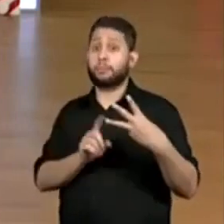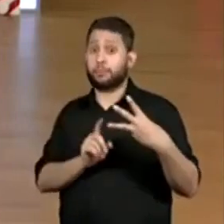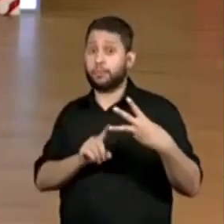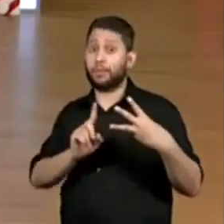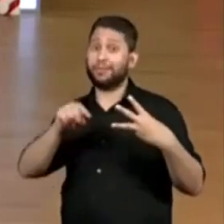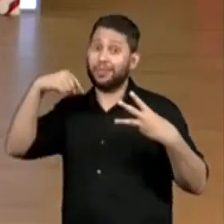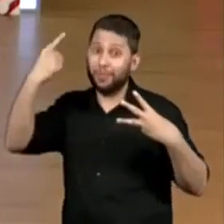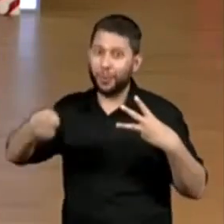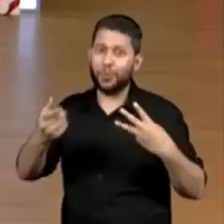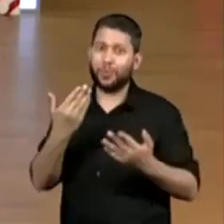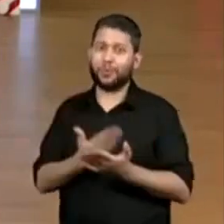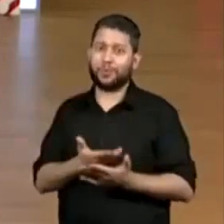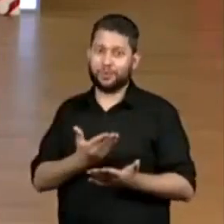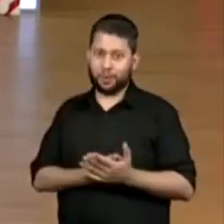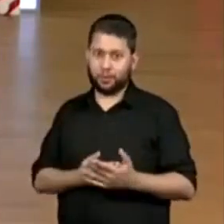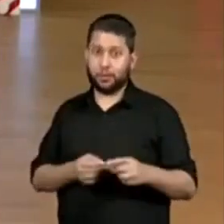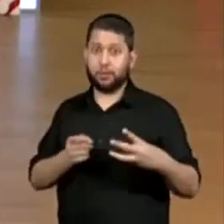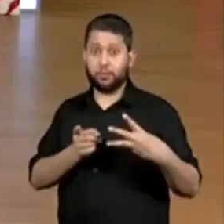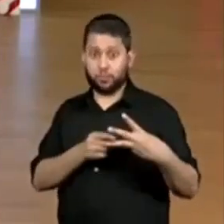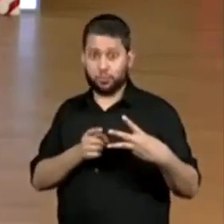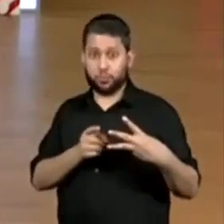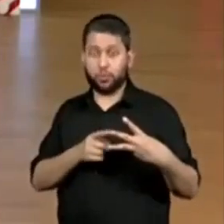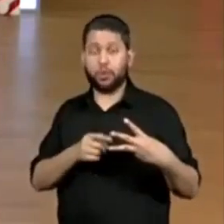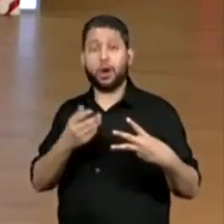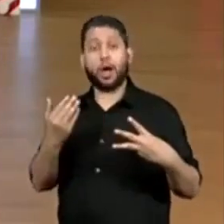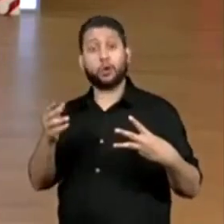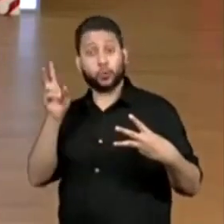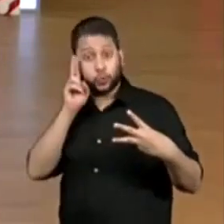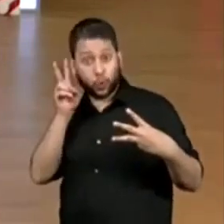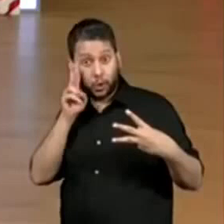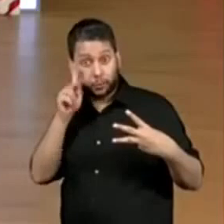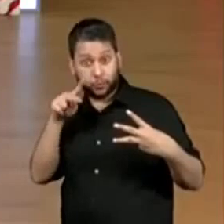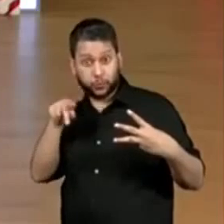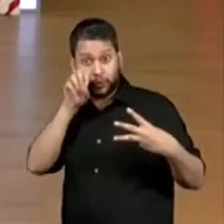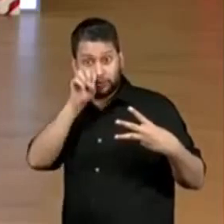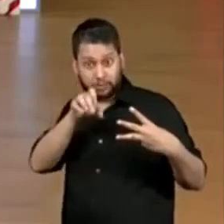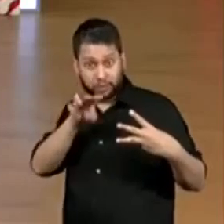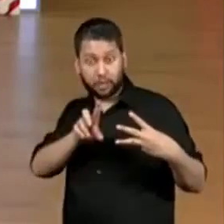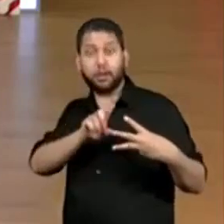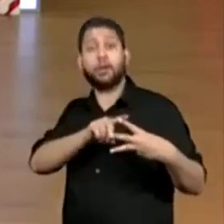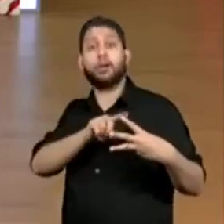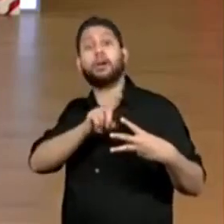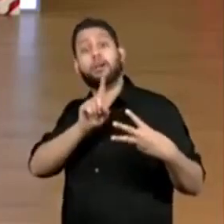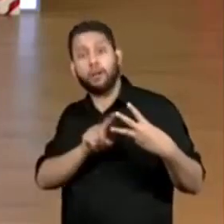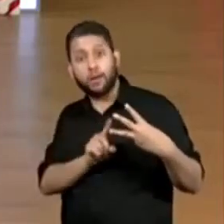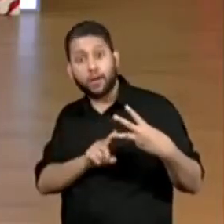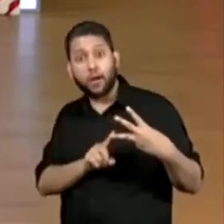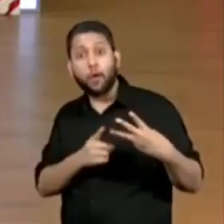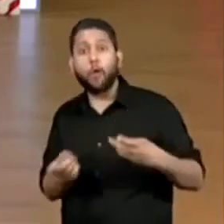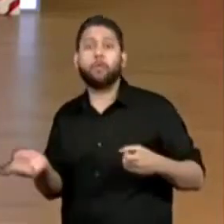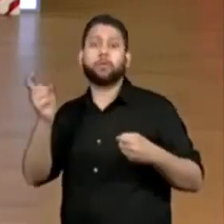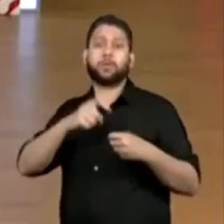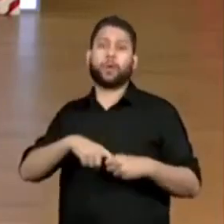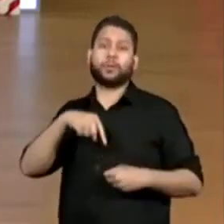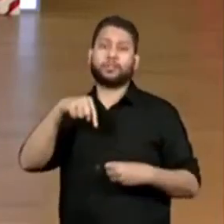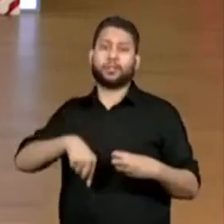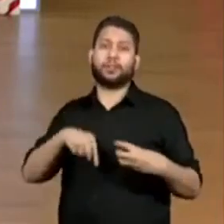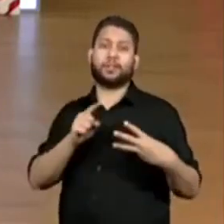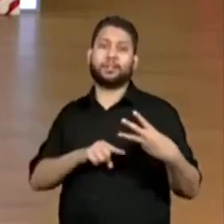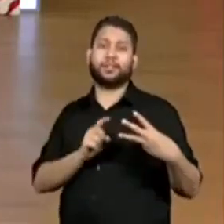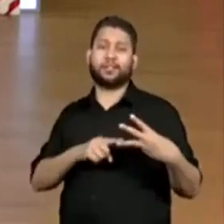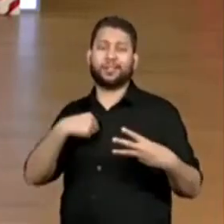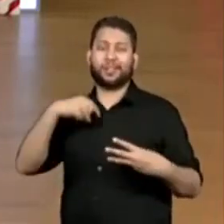nós Ainda temos a terceira aula depois da aula de história Então os nossos olhos história e depois a gente